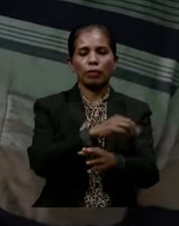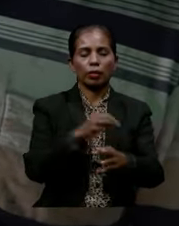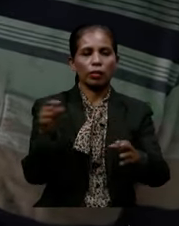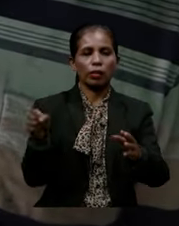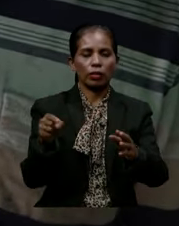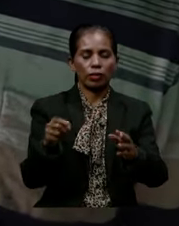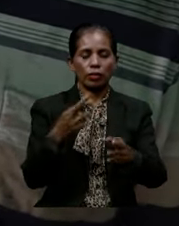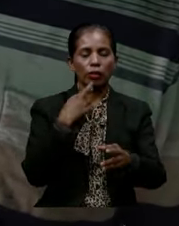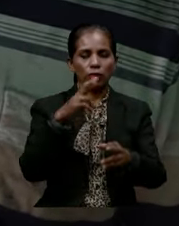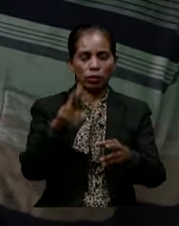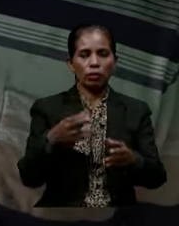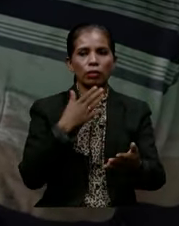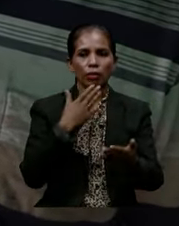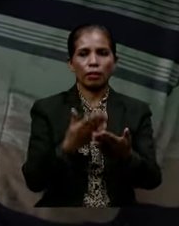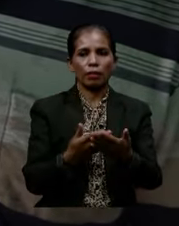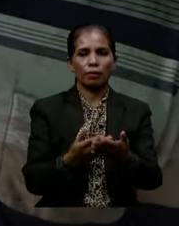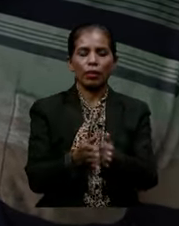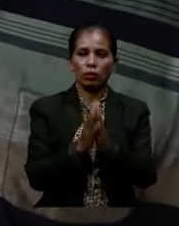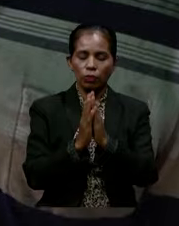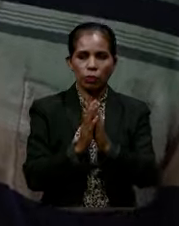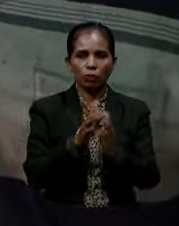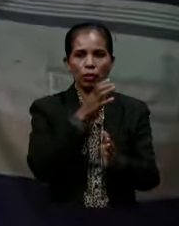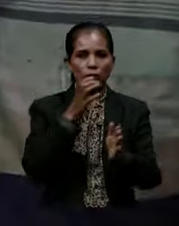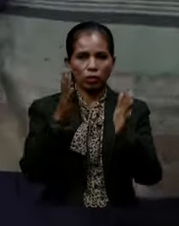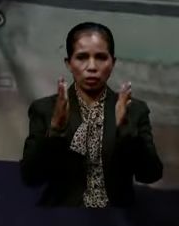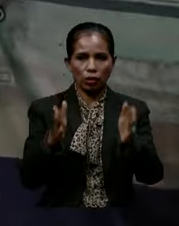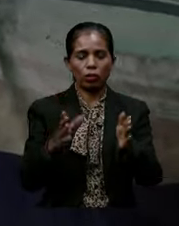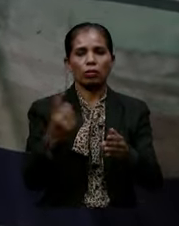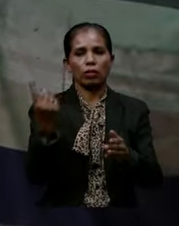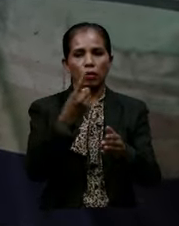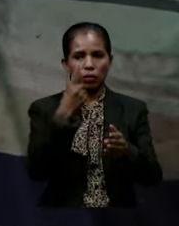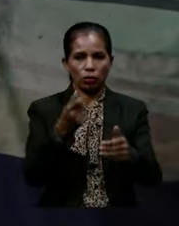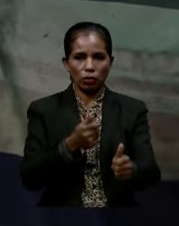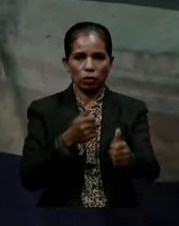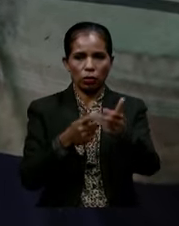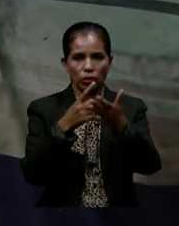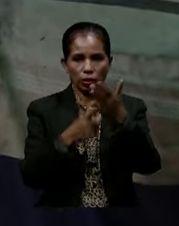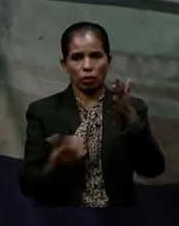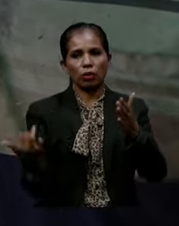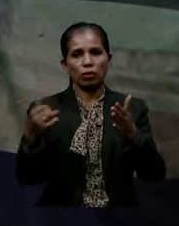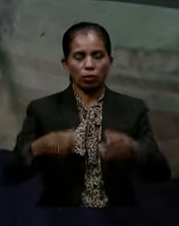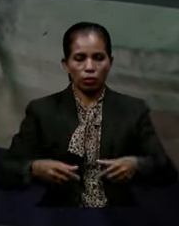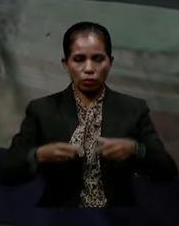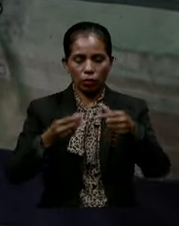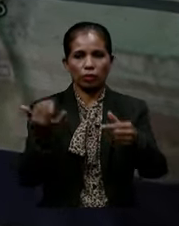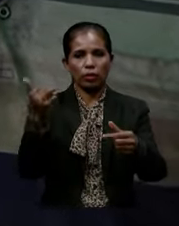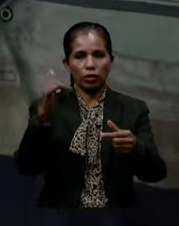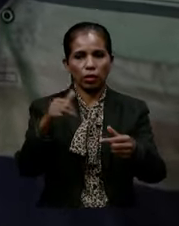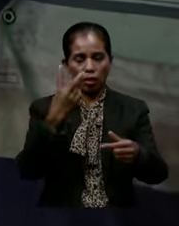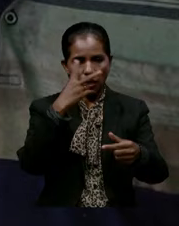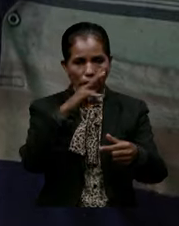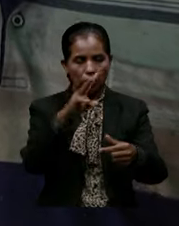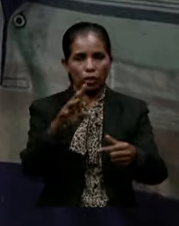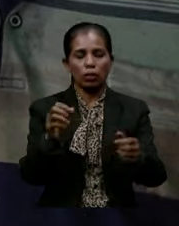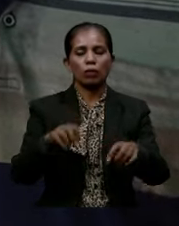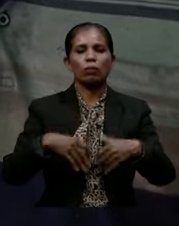né, e a município do Buquita. Também, né, mas com a agricultura, sira, ato disciplina, cumpre, sair, mas técnico, sira, se for, então, vai ser, acompanha, sira, o